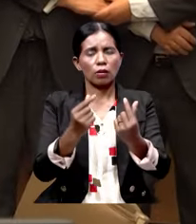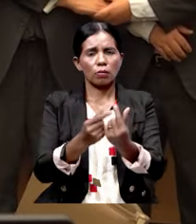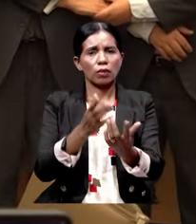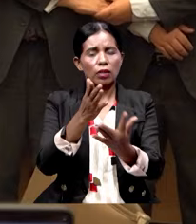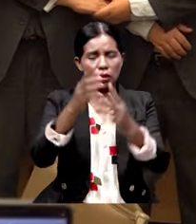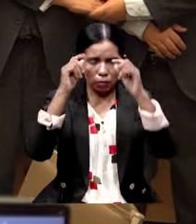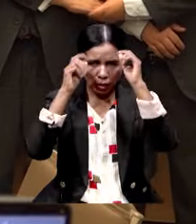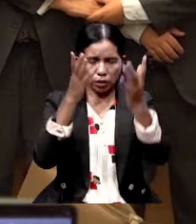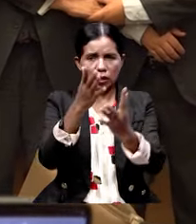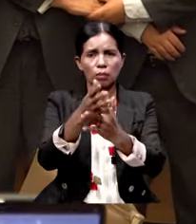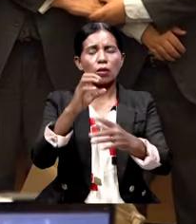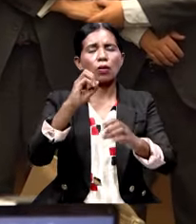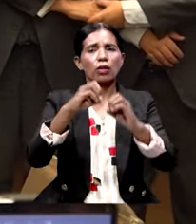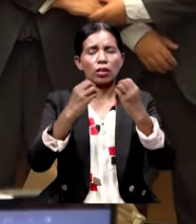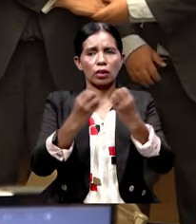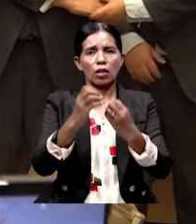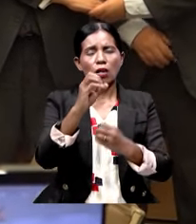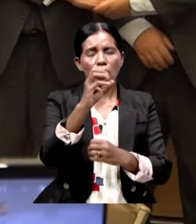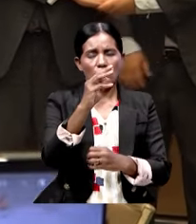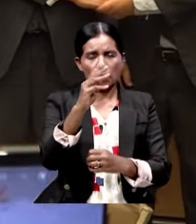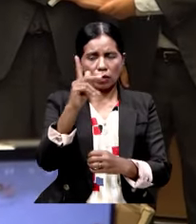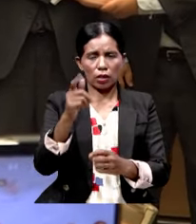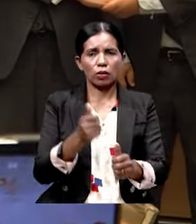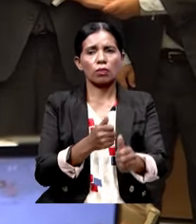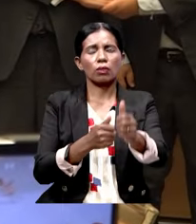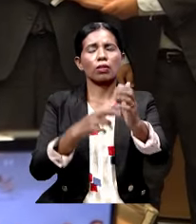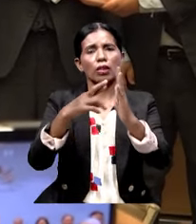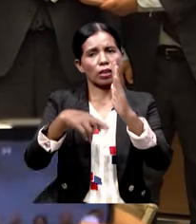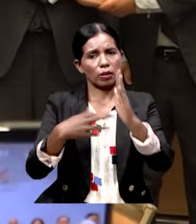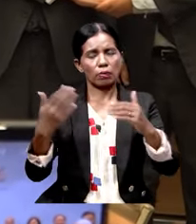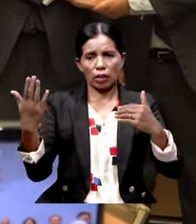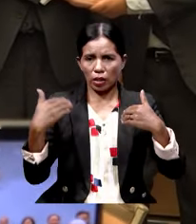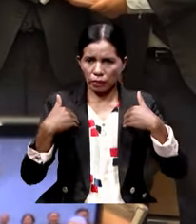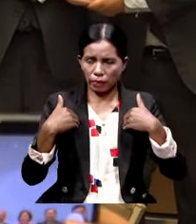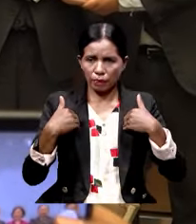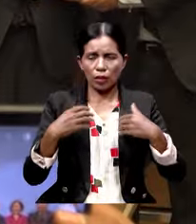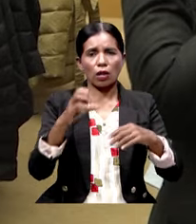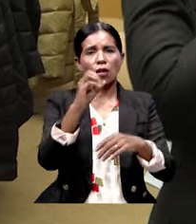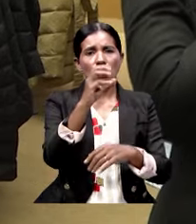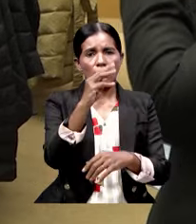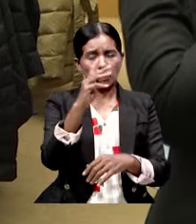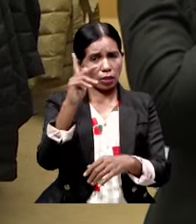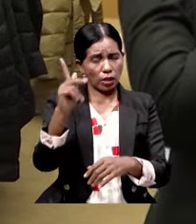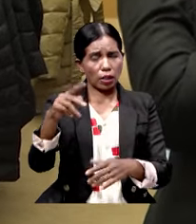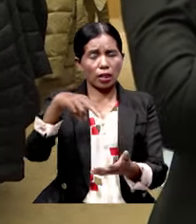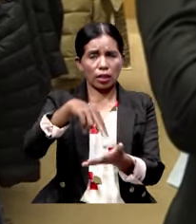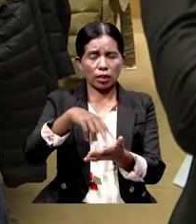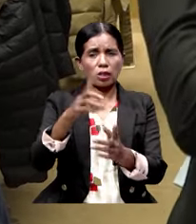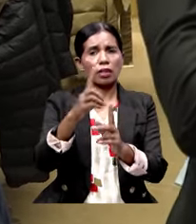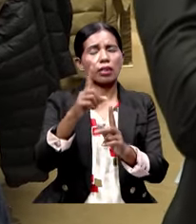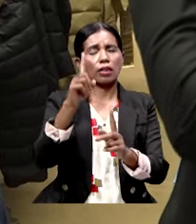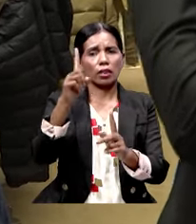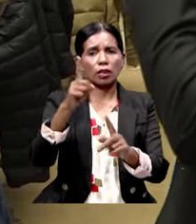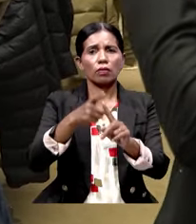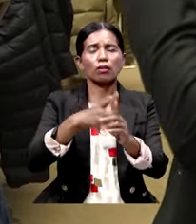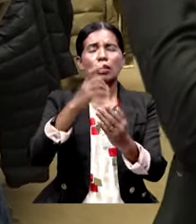Organização Mundial Comércio, tamba prensa ona requisitos nebe iha. Organização Mundial Comércio estabelece iha loron ida fulan